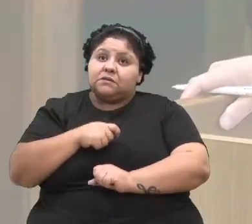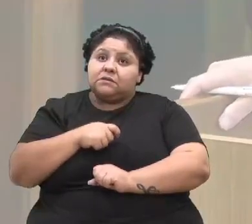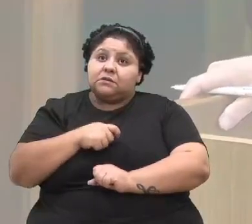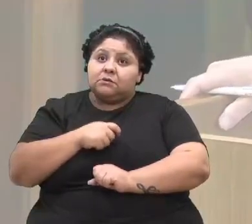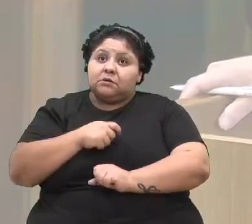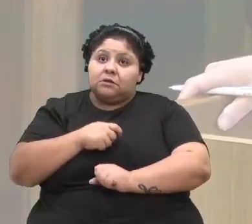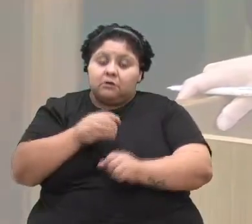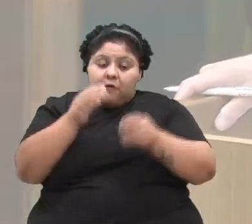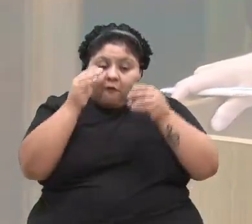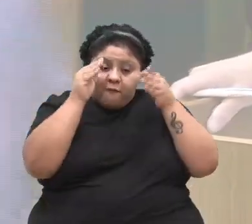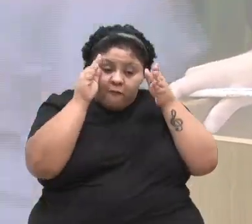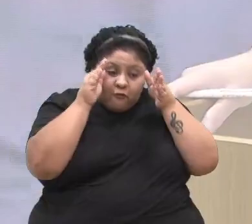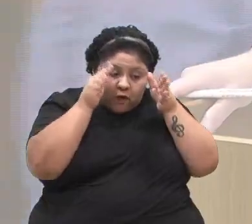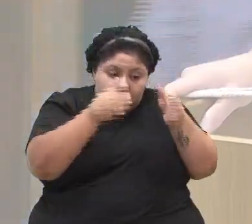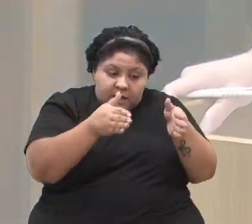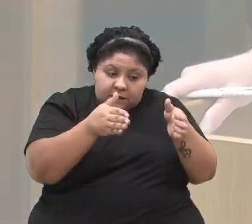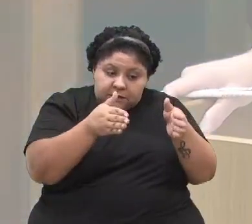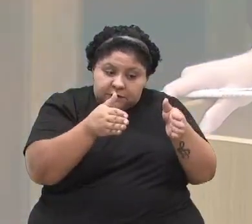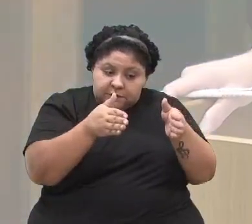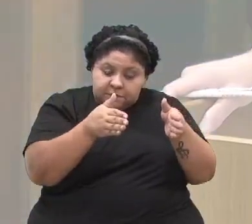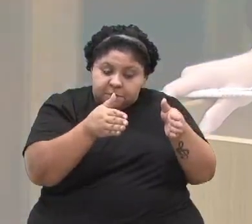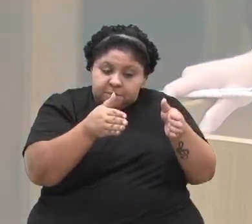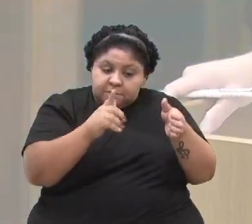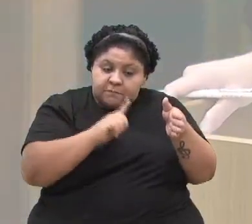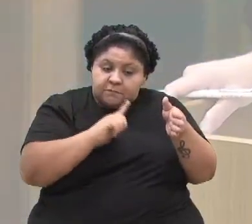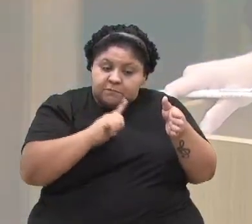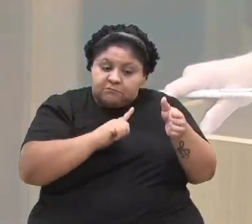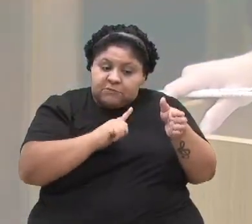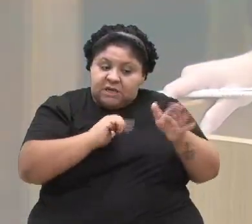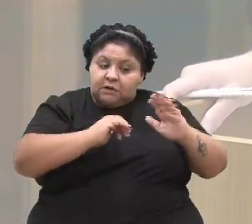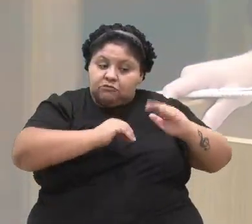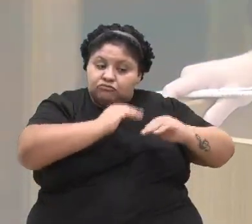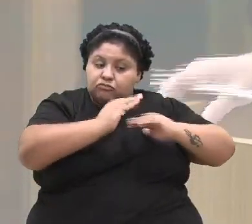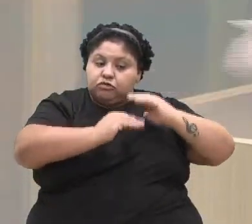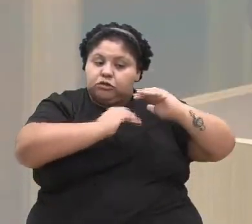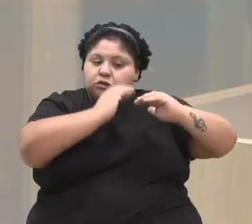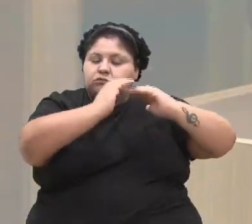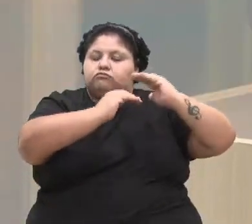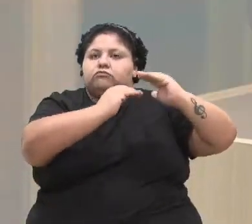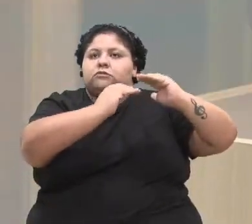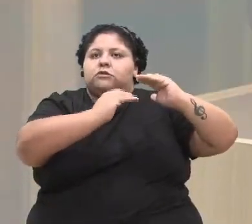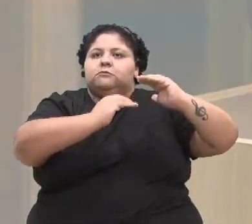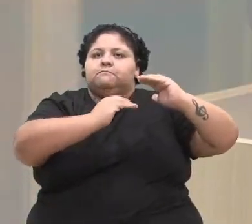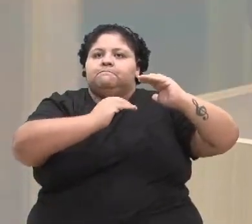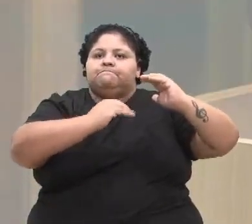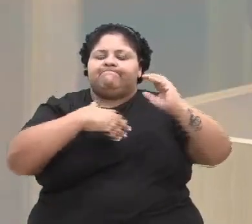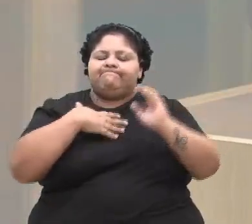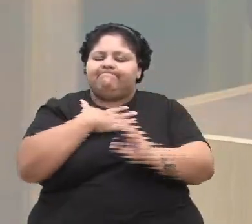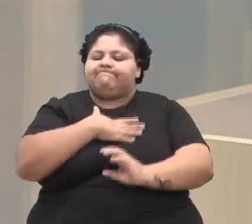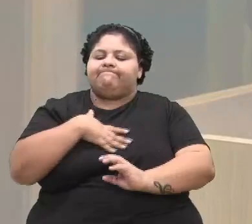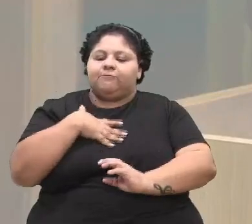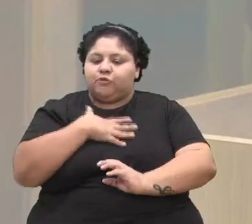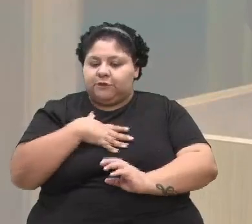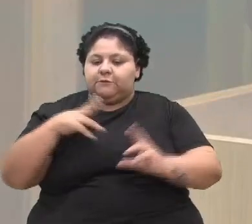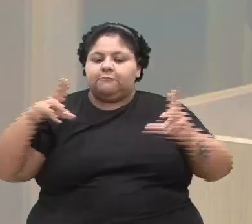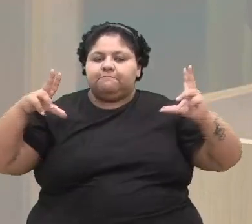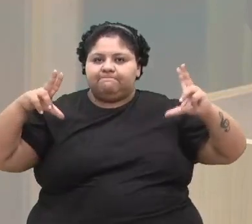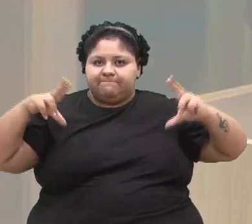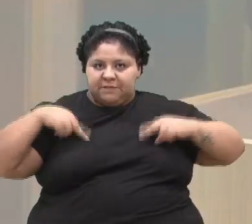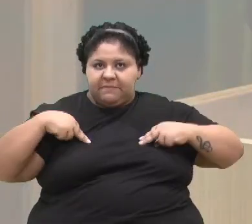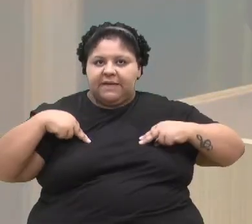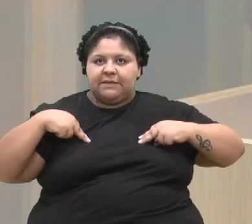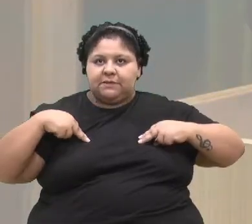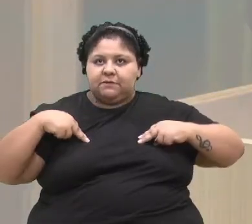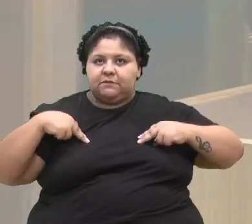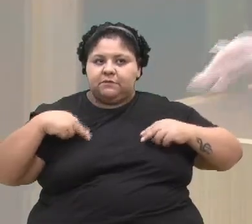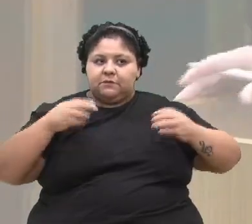direção para que ela tenha um desenvolvimento da forma que realmente ela merece.